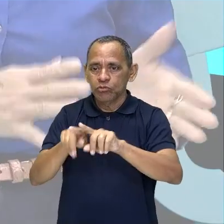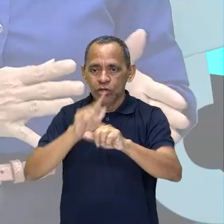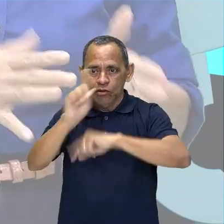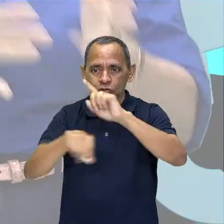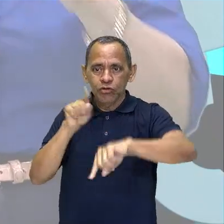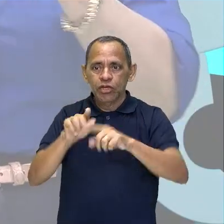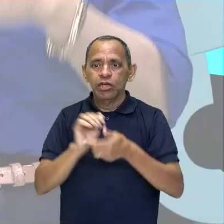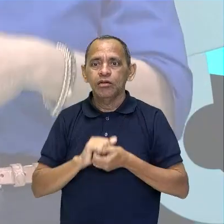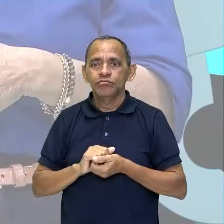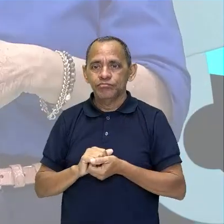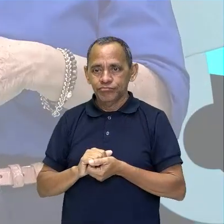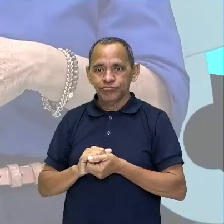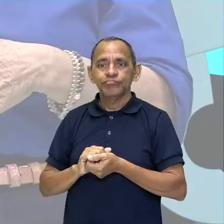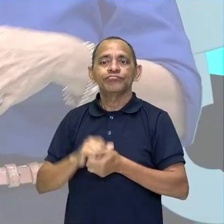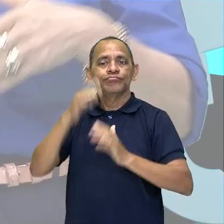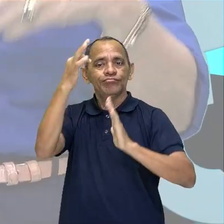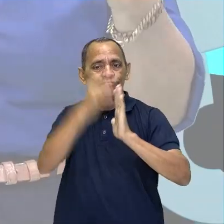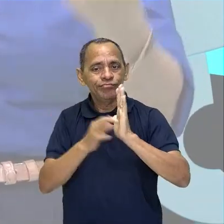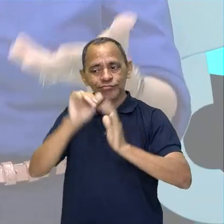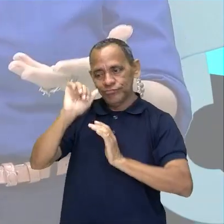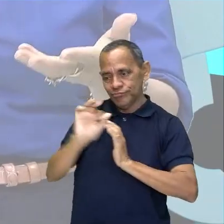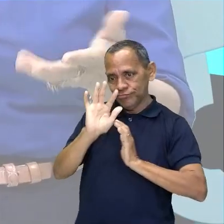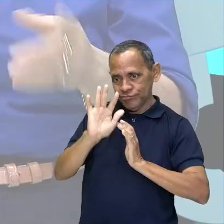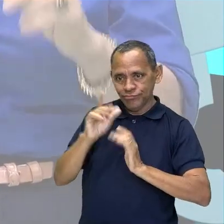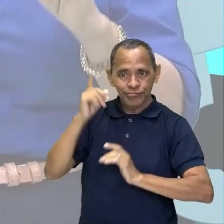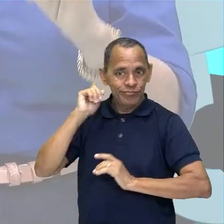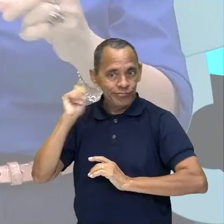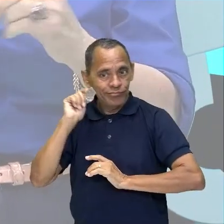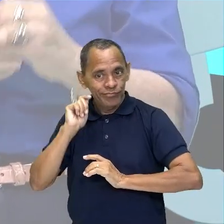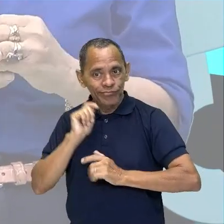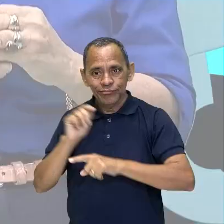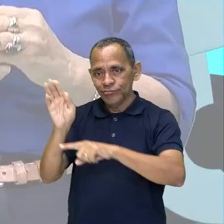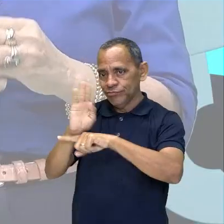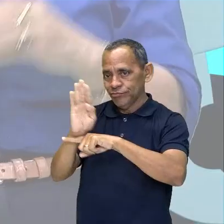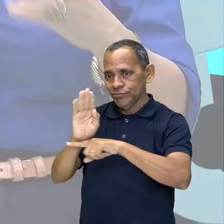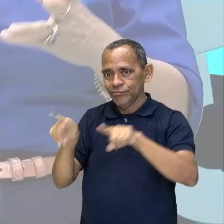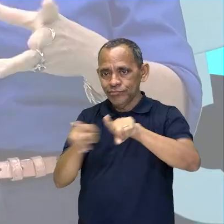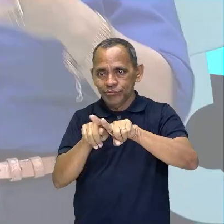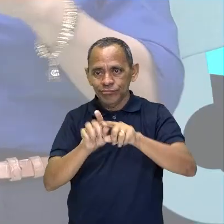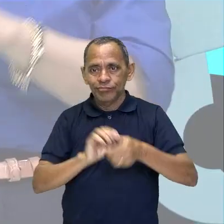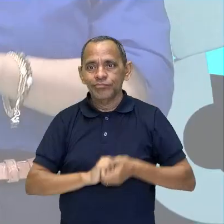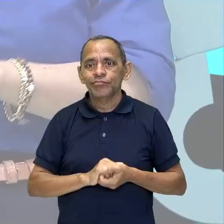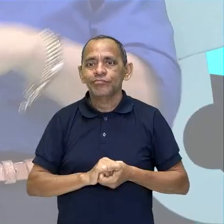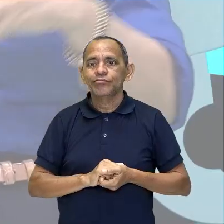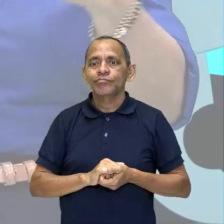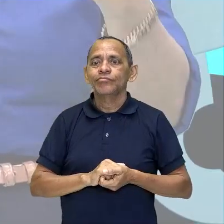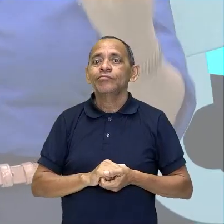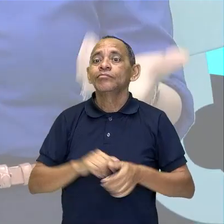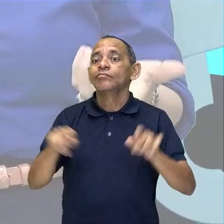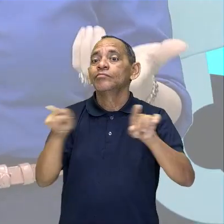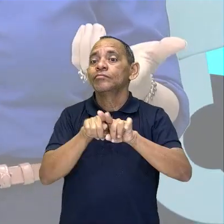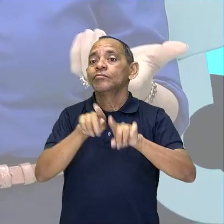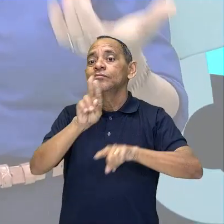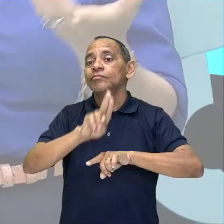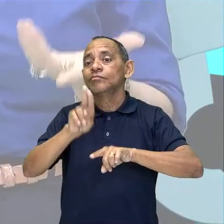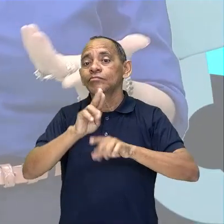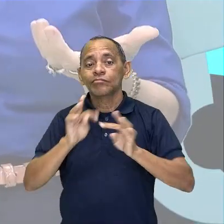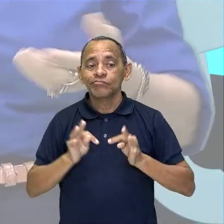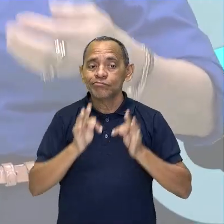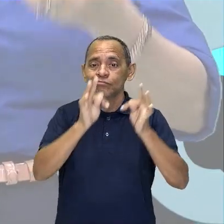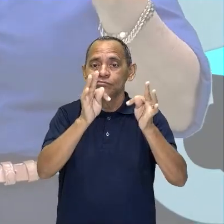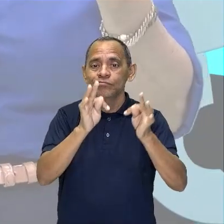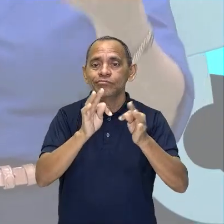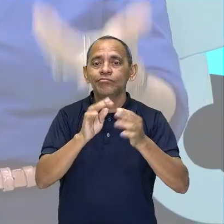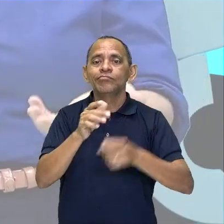como texto, imagens, áudio e vídeo, e ainda a utilização de tecnologias